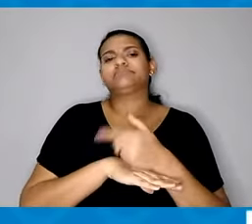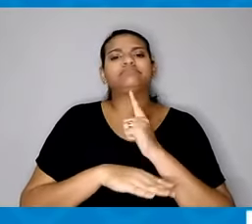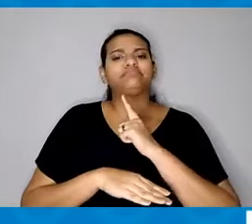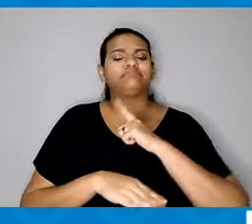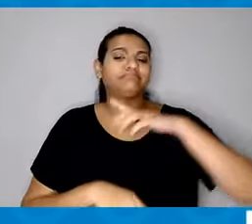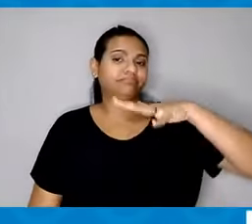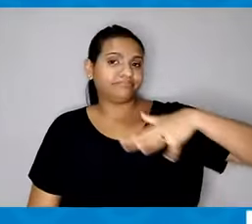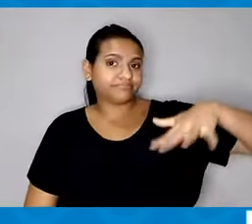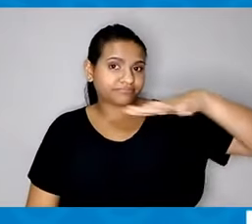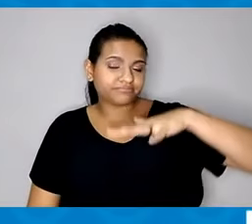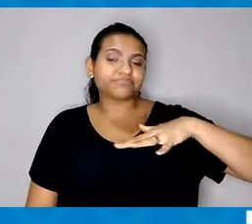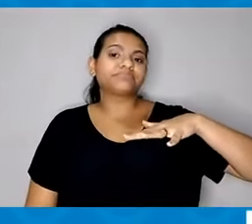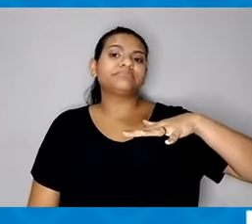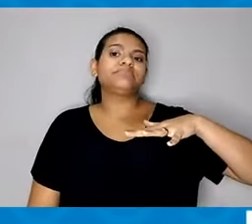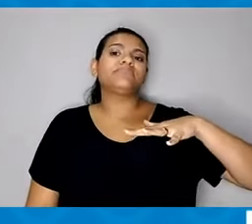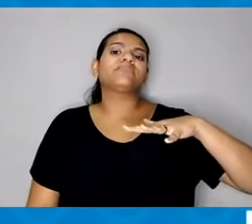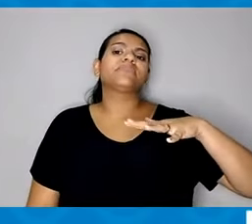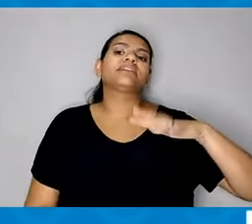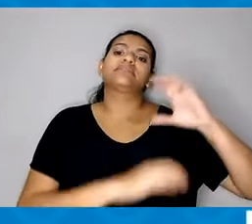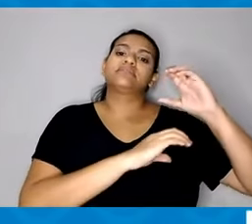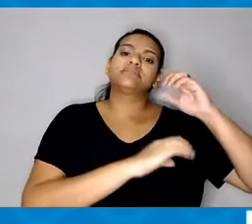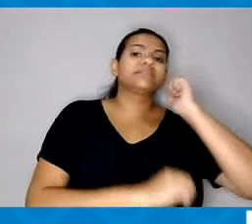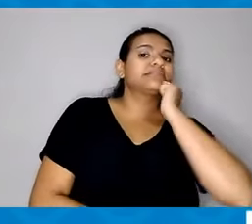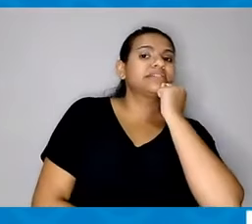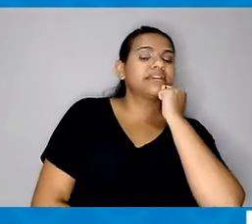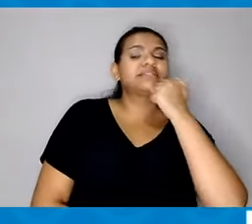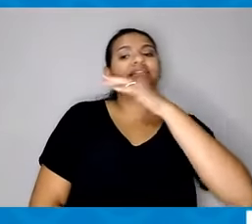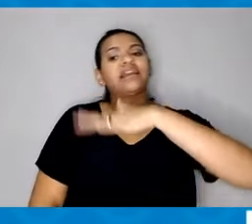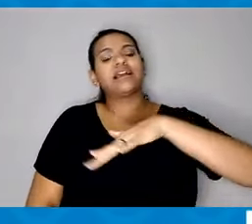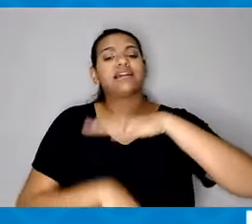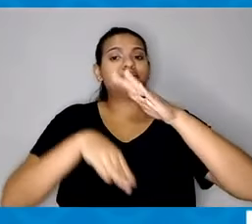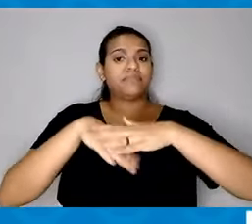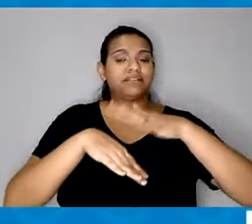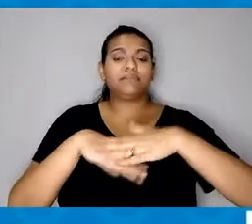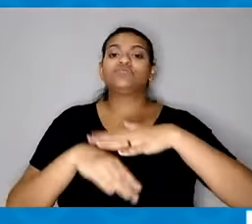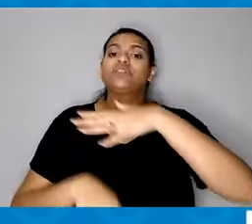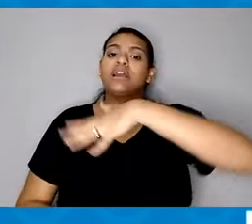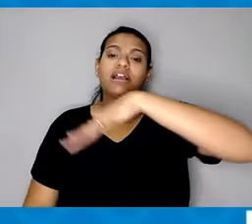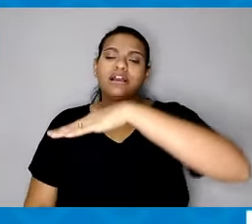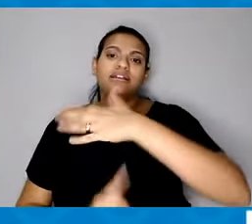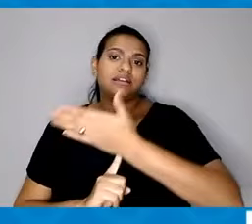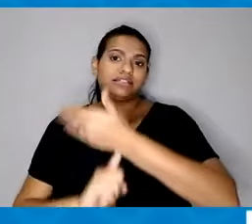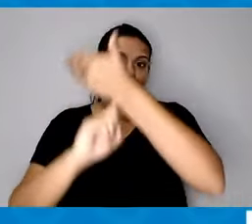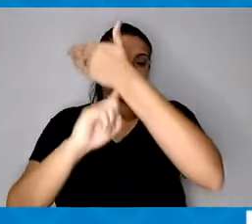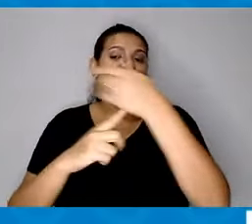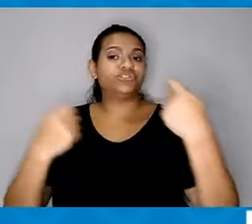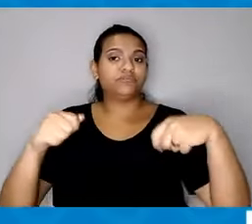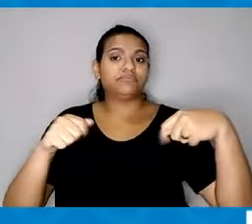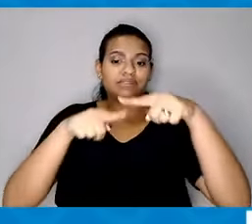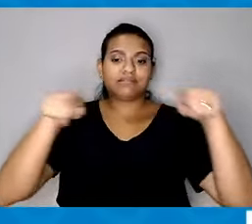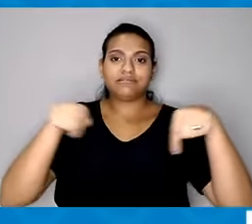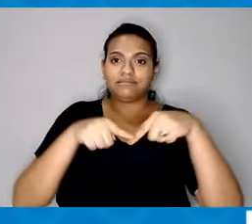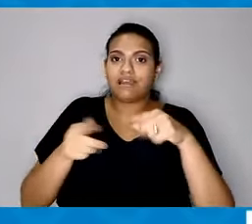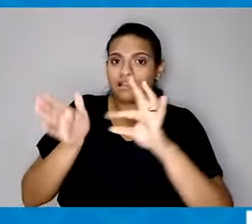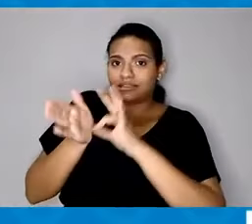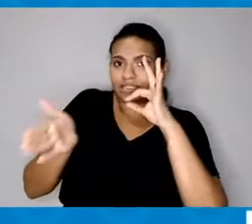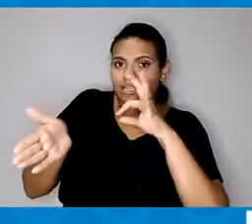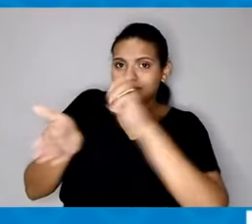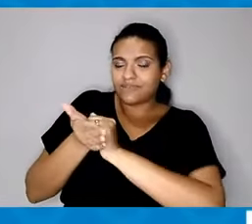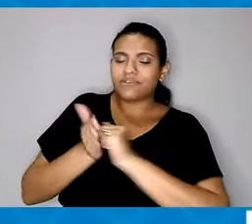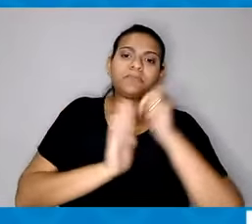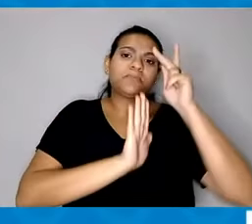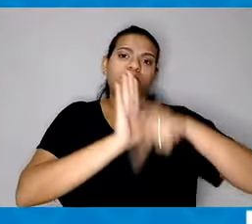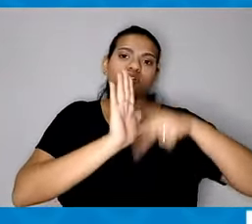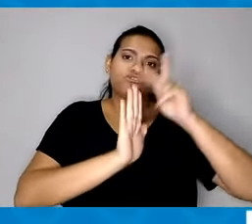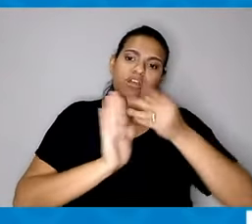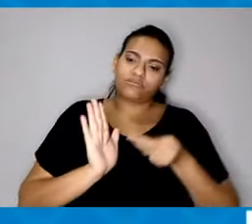suas tecnologias deve acessar o site da premiação e inscrever a ideia de um projeto elaborado junto a uma equipe de estudantes, que deve